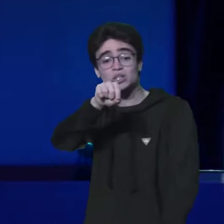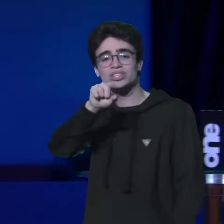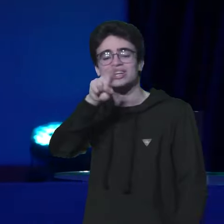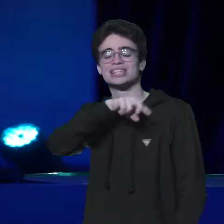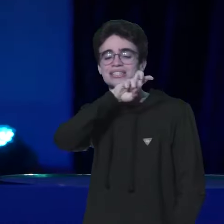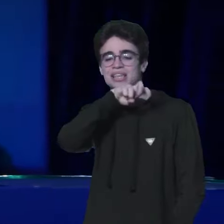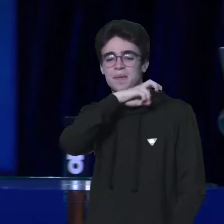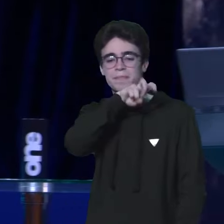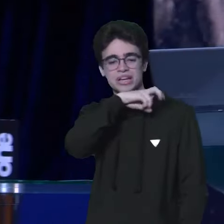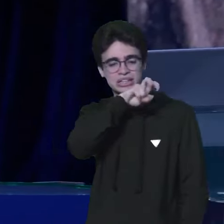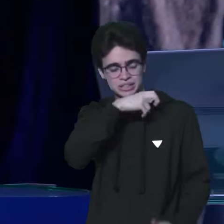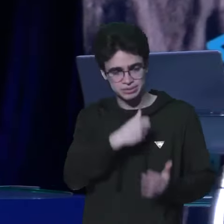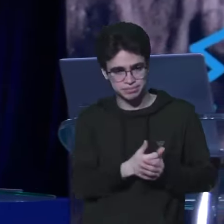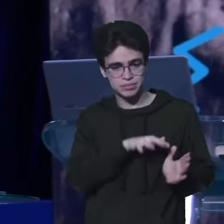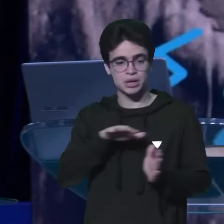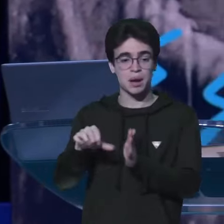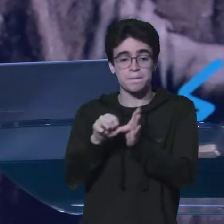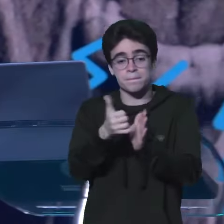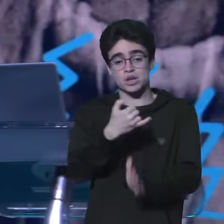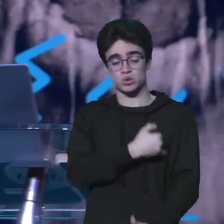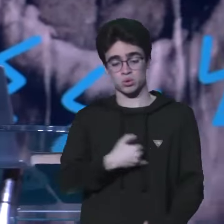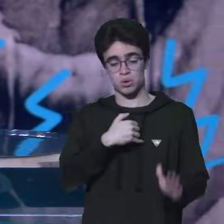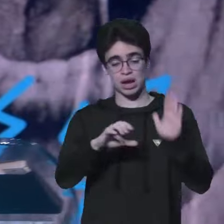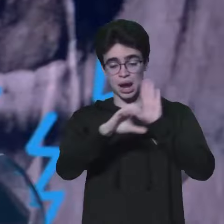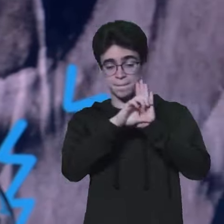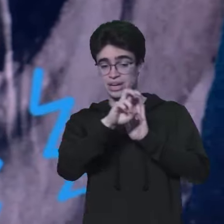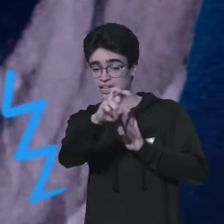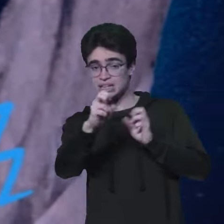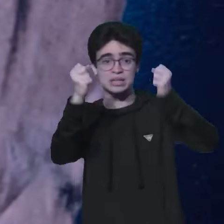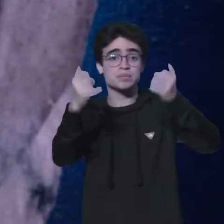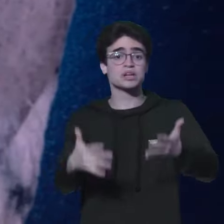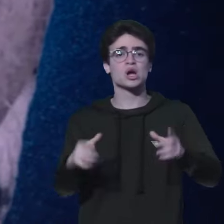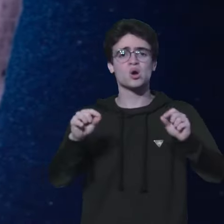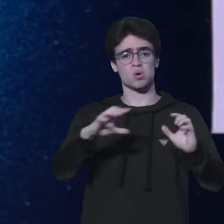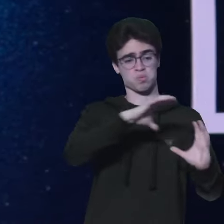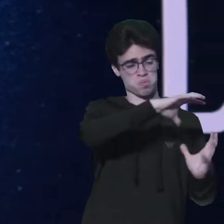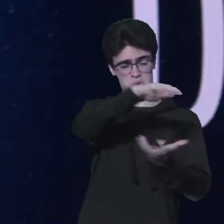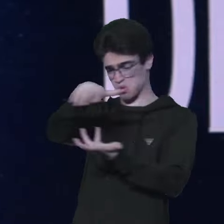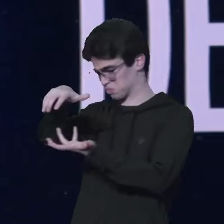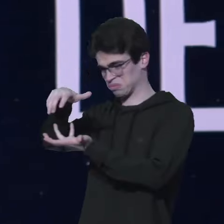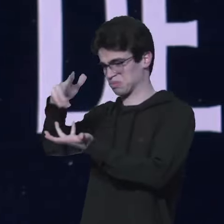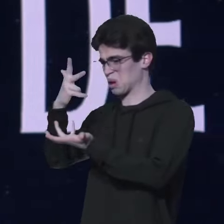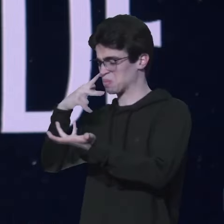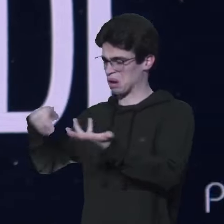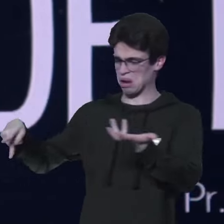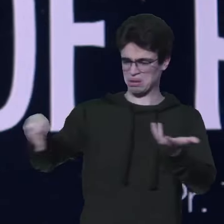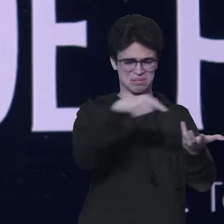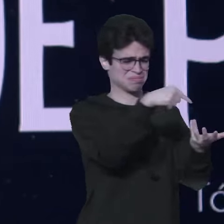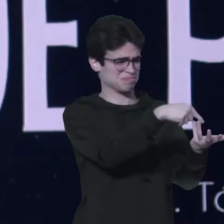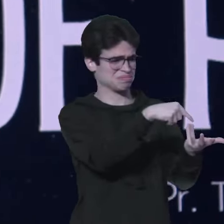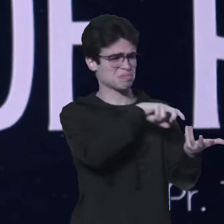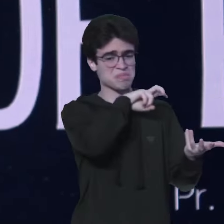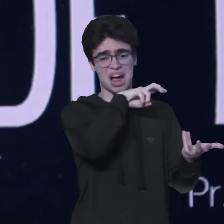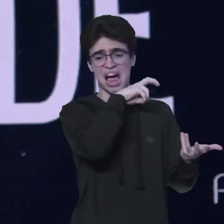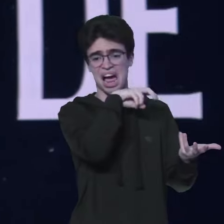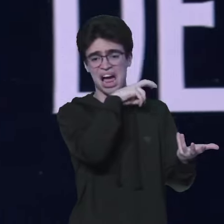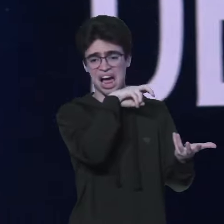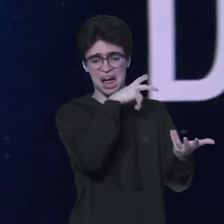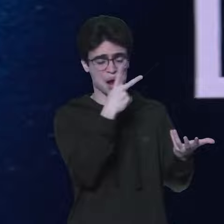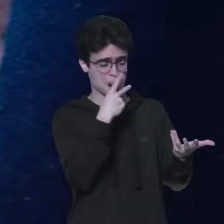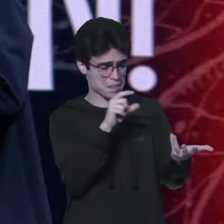1 João capítulo 5, versículo 19, diz que o mundo jaz do maligno. Como assim? O mundo é liderado